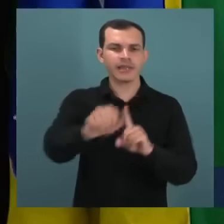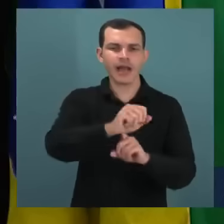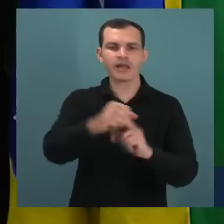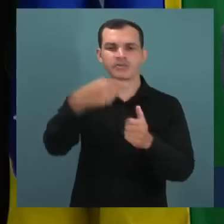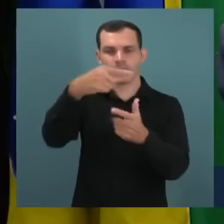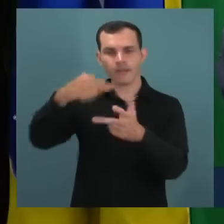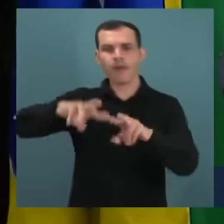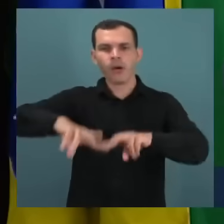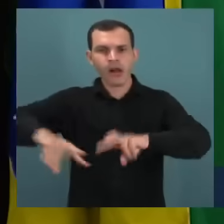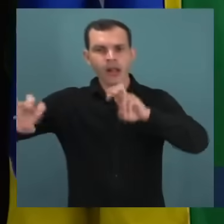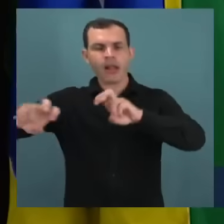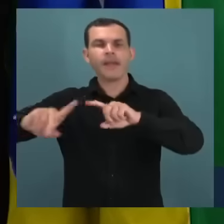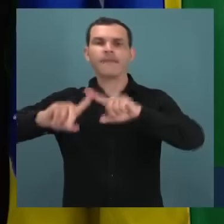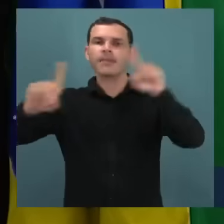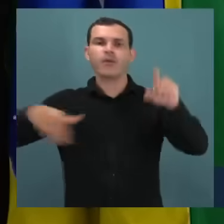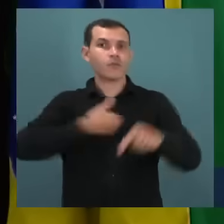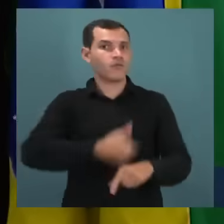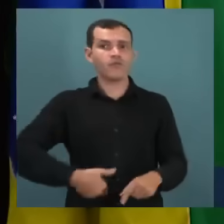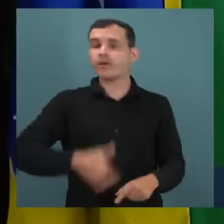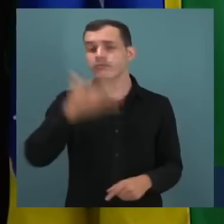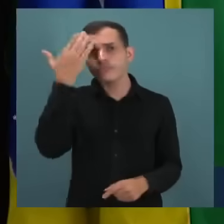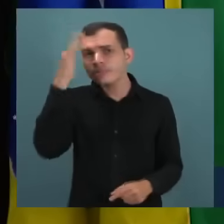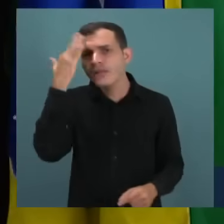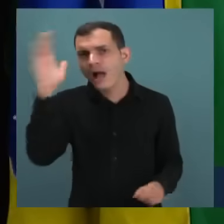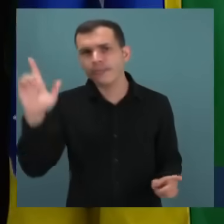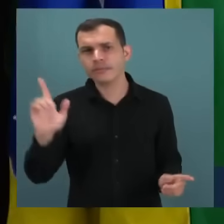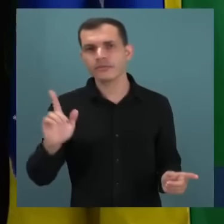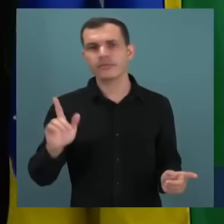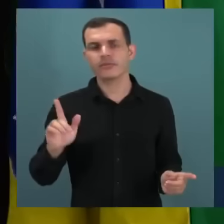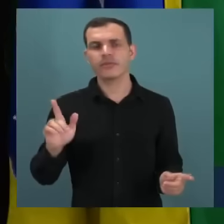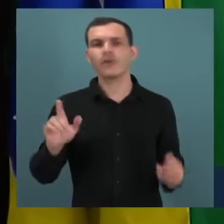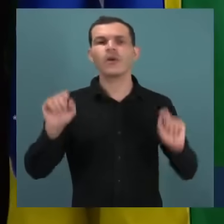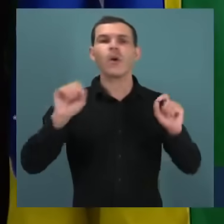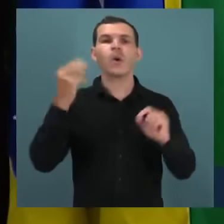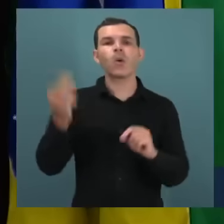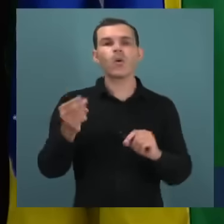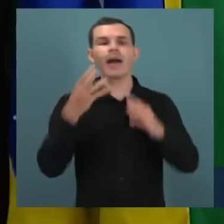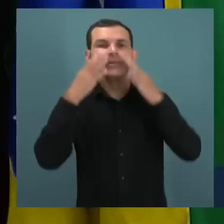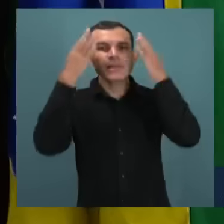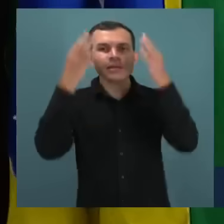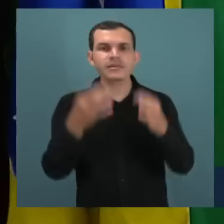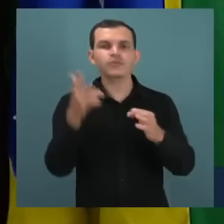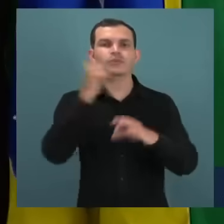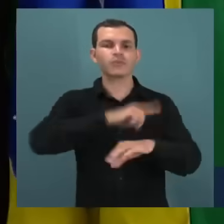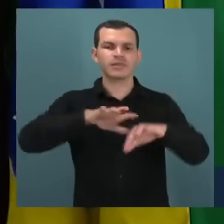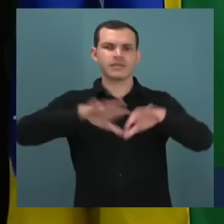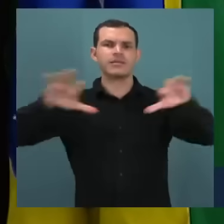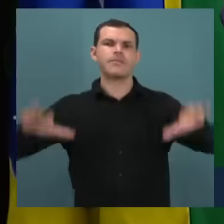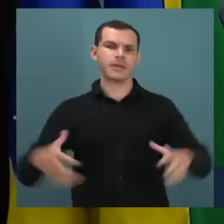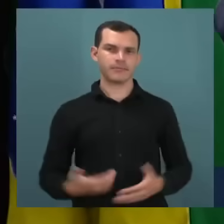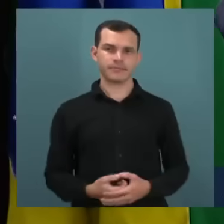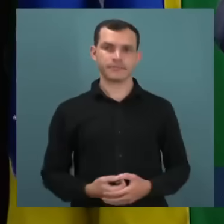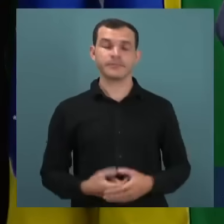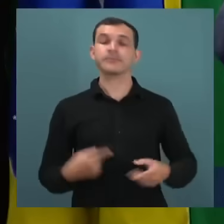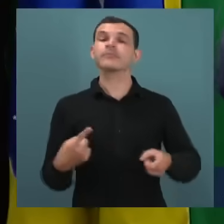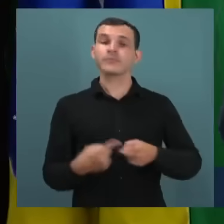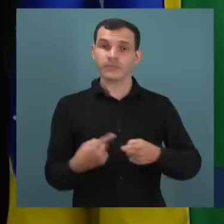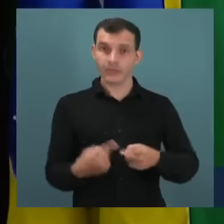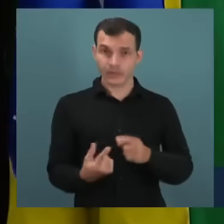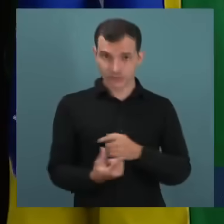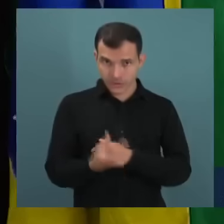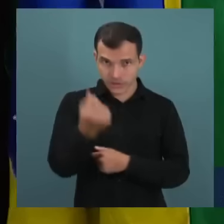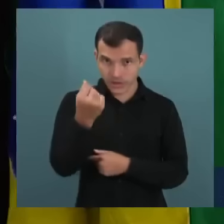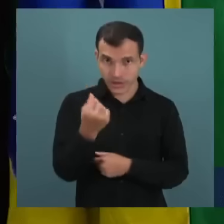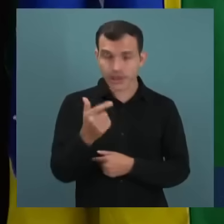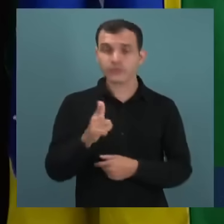governo sequer tem o discernimento ou o cuidado de fazer a separação necessária. Porque nesse recurso,